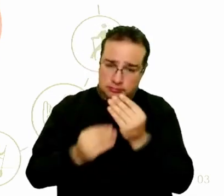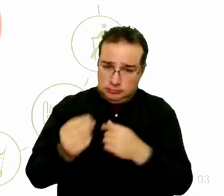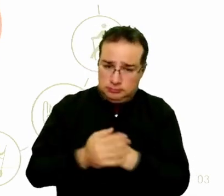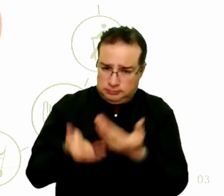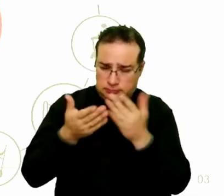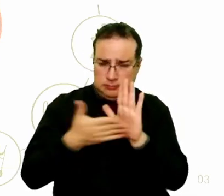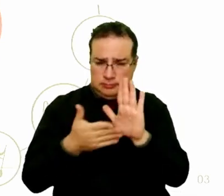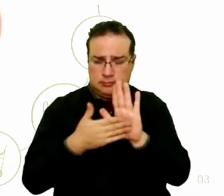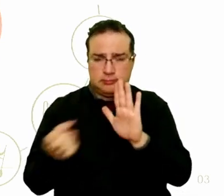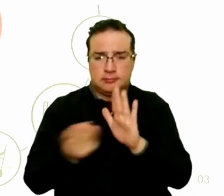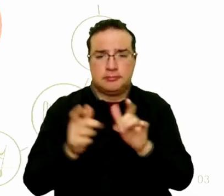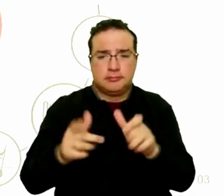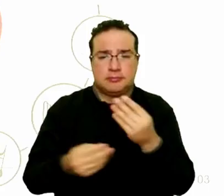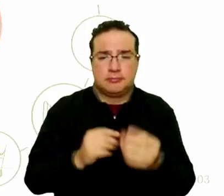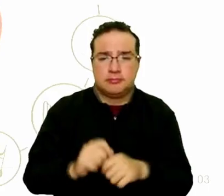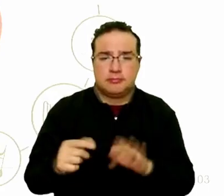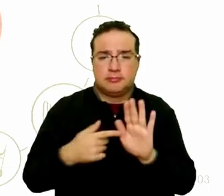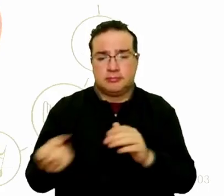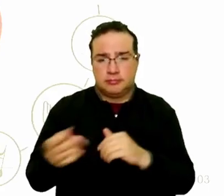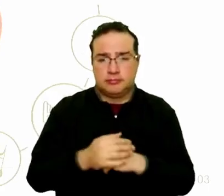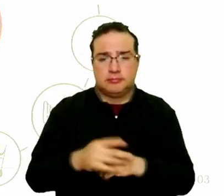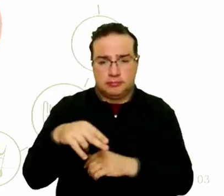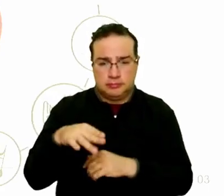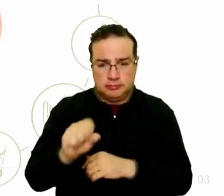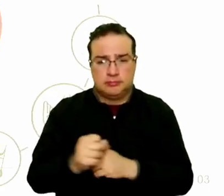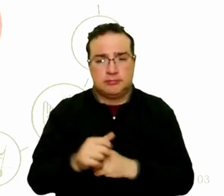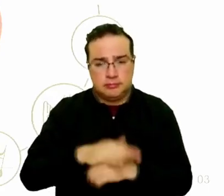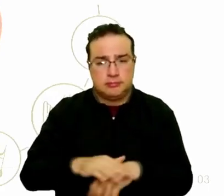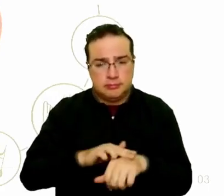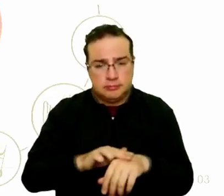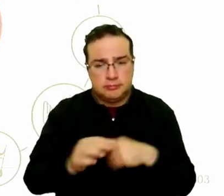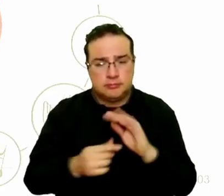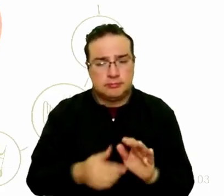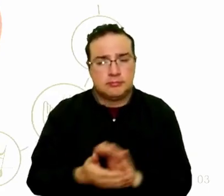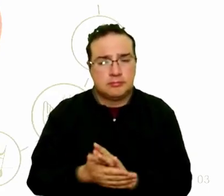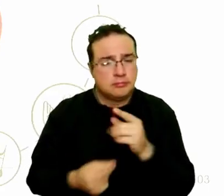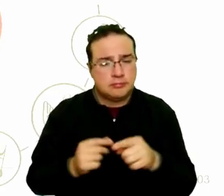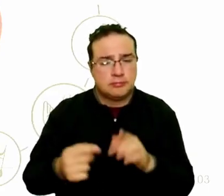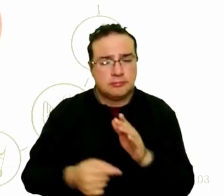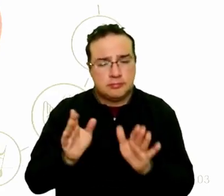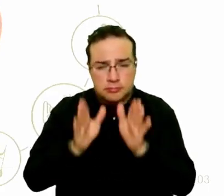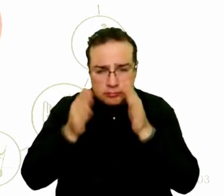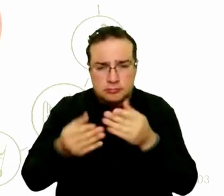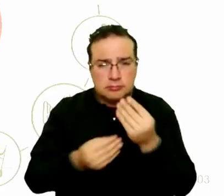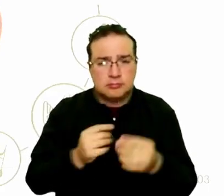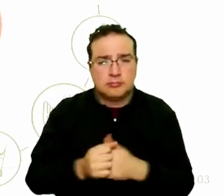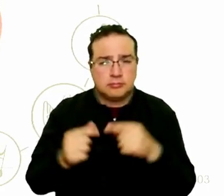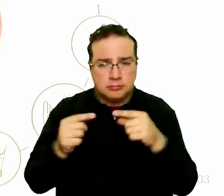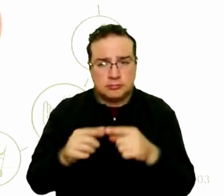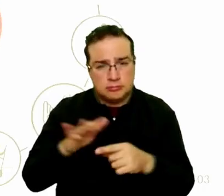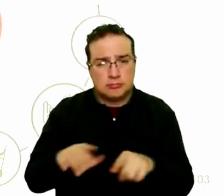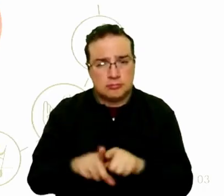gente querer propor novos espaços, querer propor novos parques, novas áreas verdes, a gente precisa primeiro voltar os olhos para